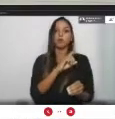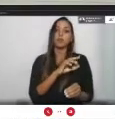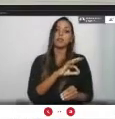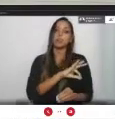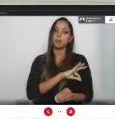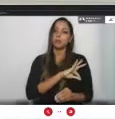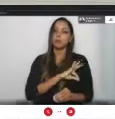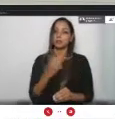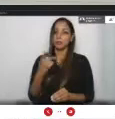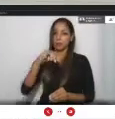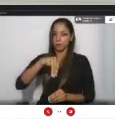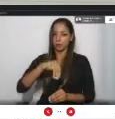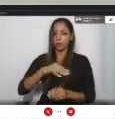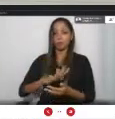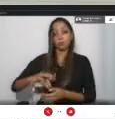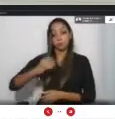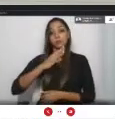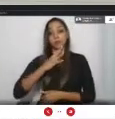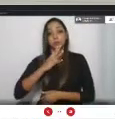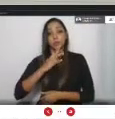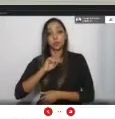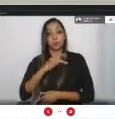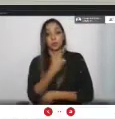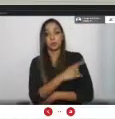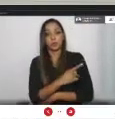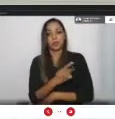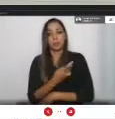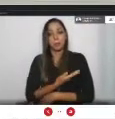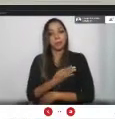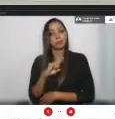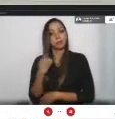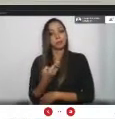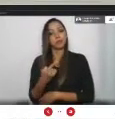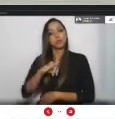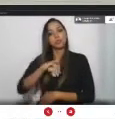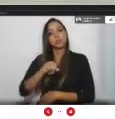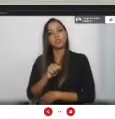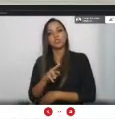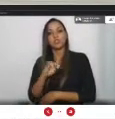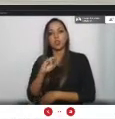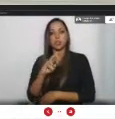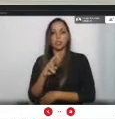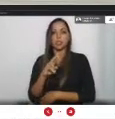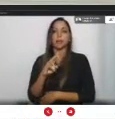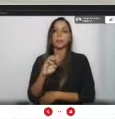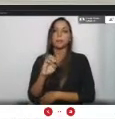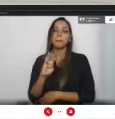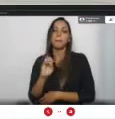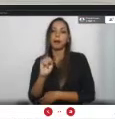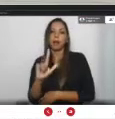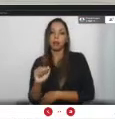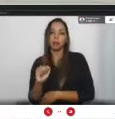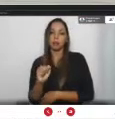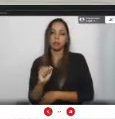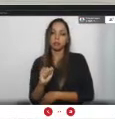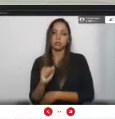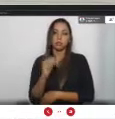todos conhecem o irmão dele, nosso amigo Evangelista Jaibala, que muitos conhecem o Evangelista Jaibala, onde sempre estava